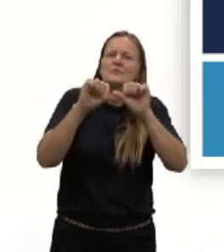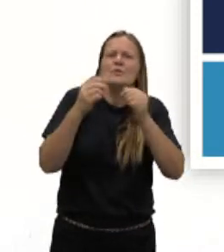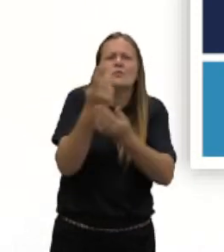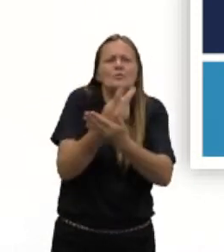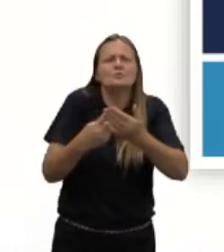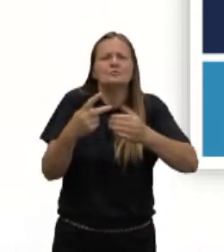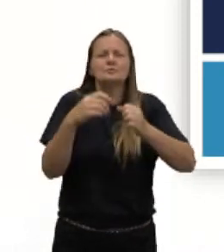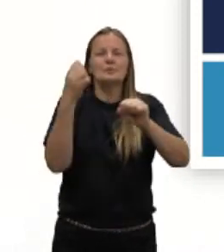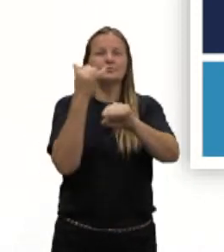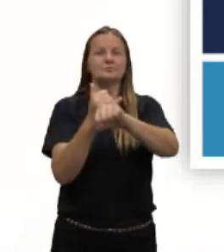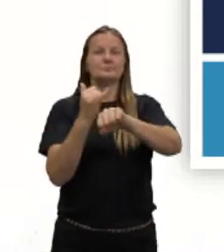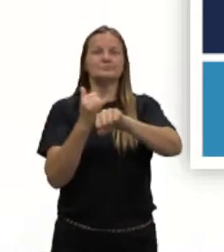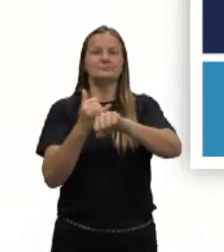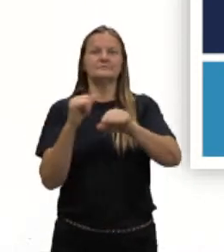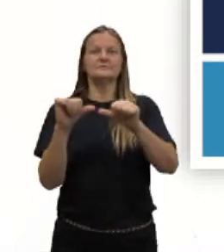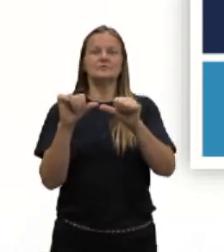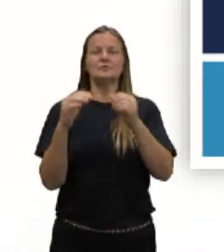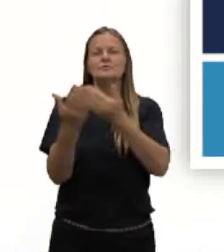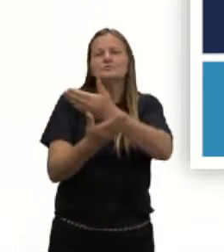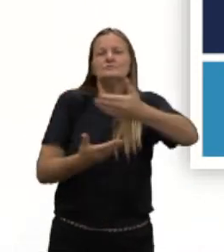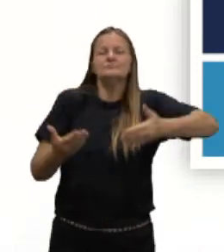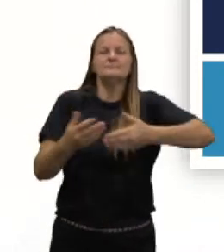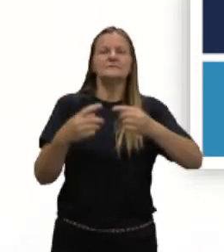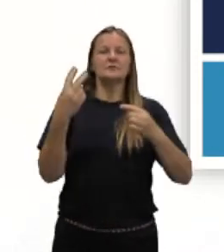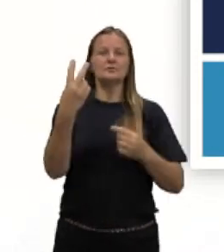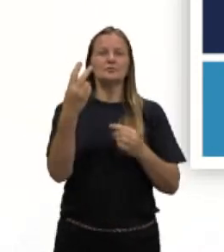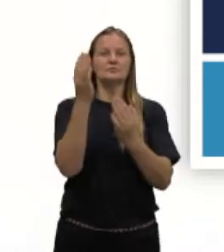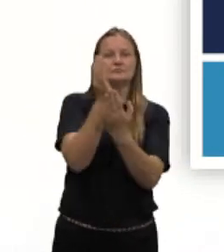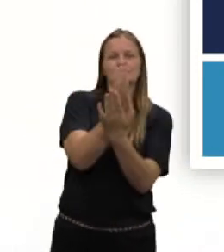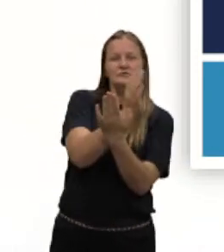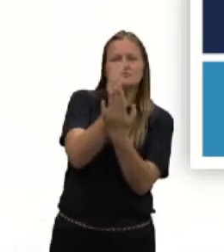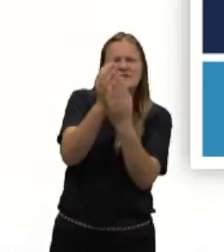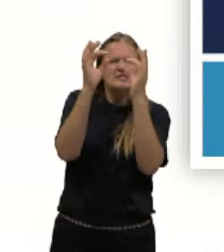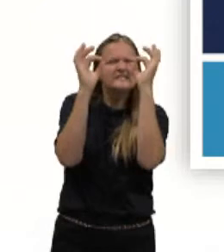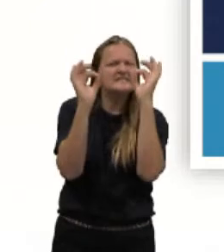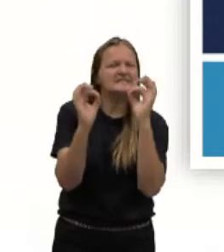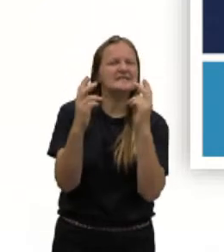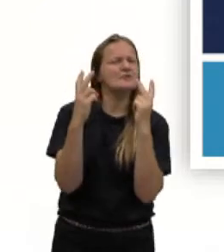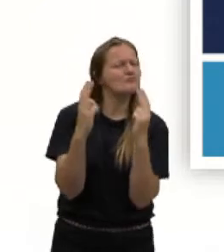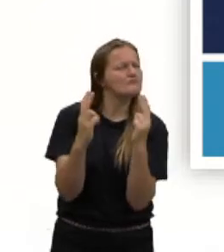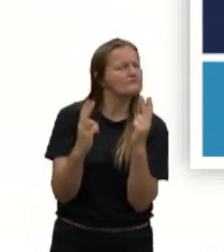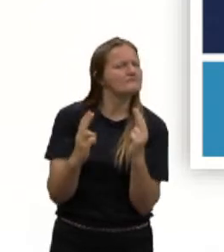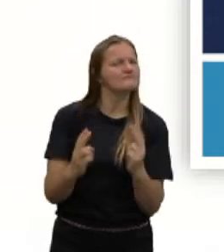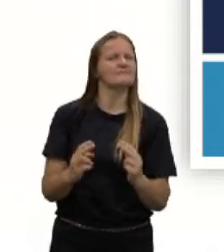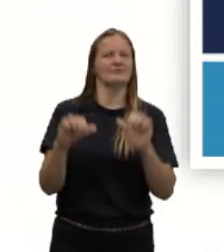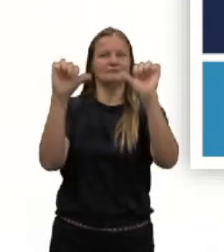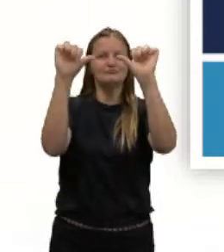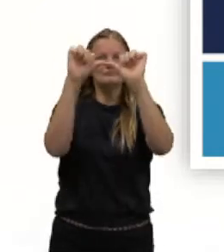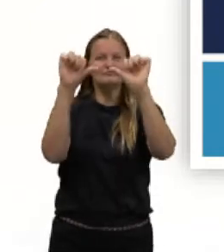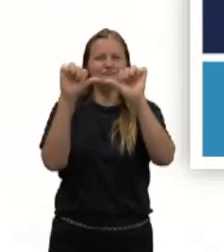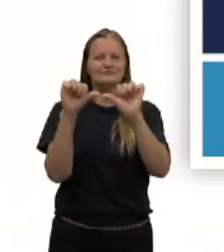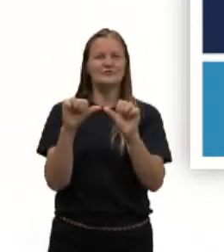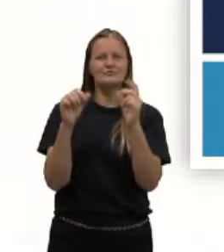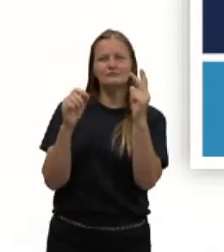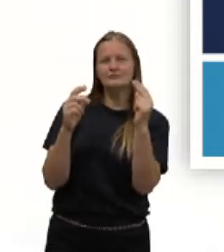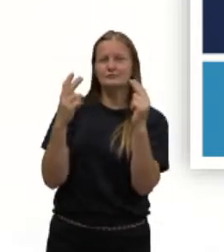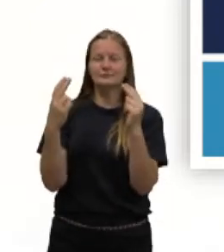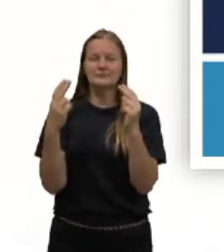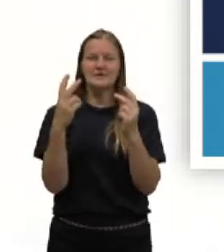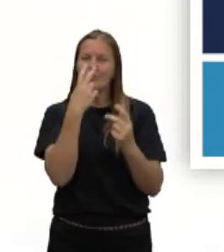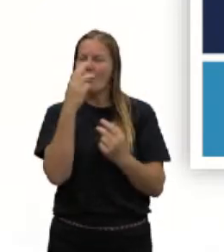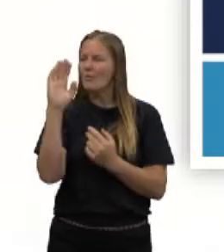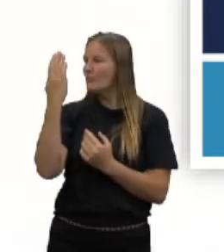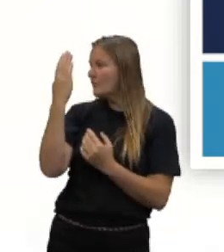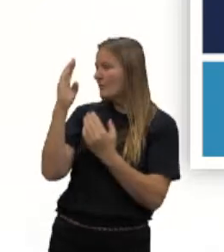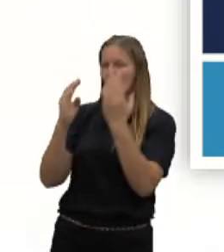um objeto, de tal maneira que as duas partes ficam exatamente iguais, como se uma fosse o